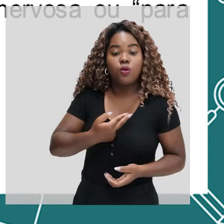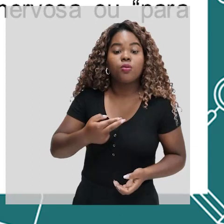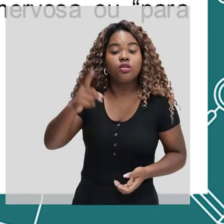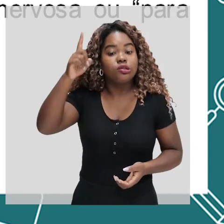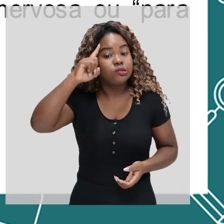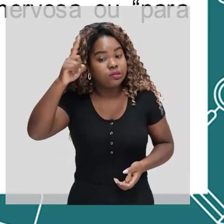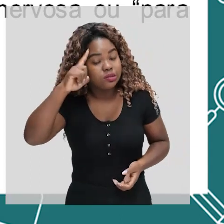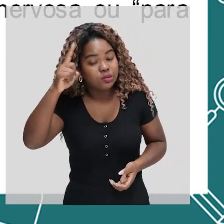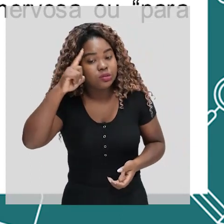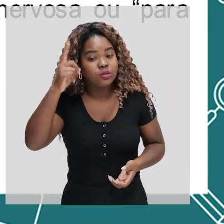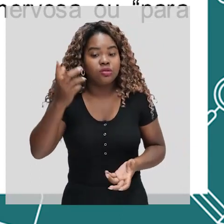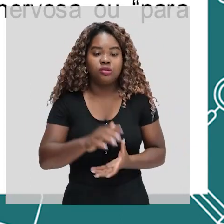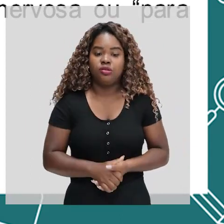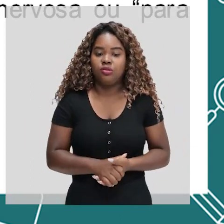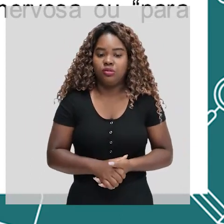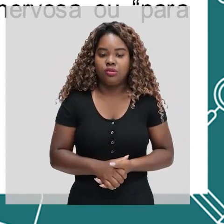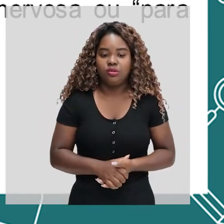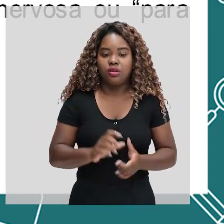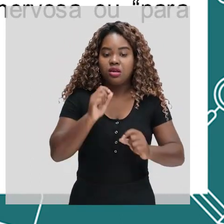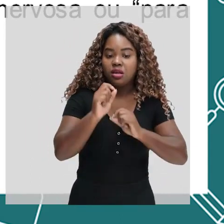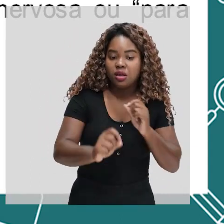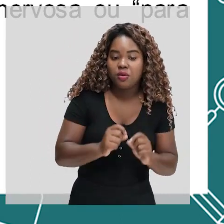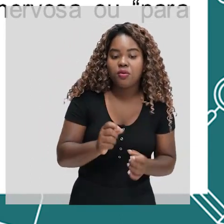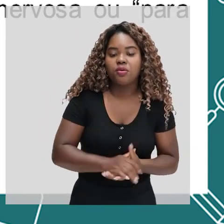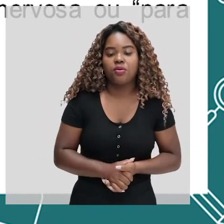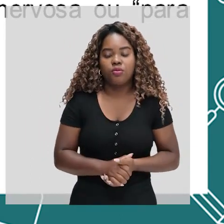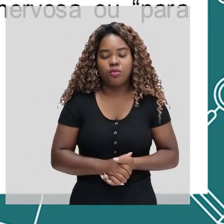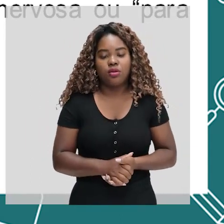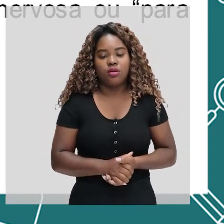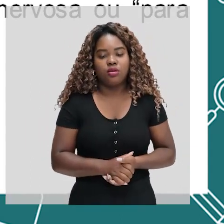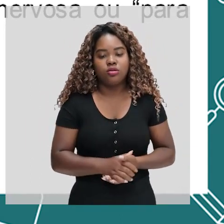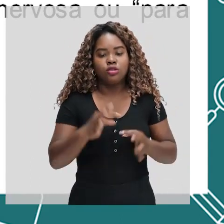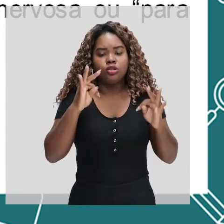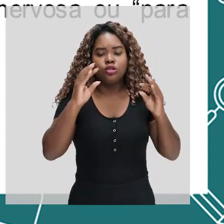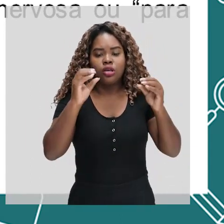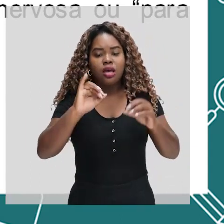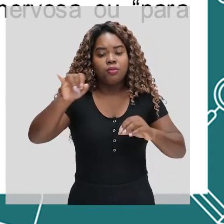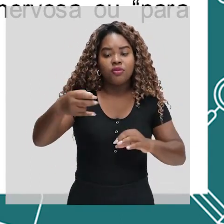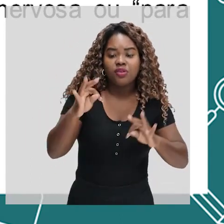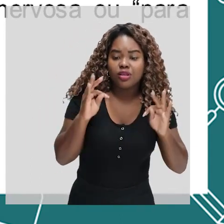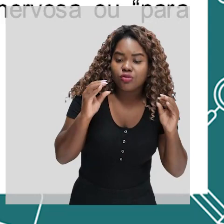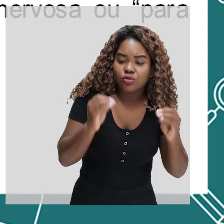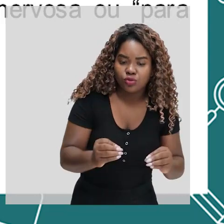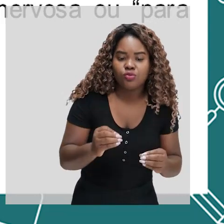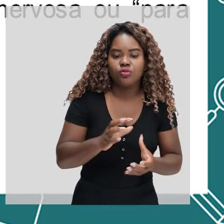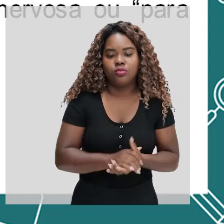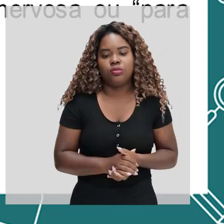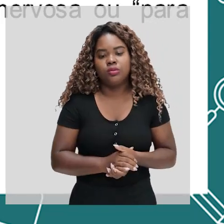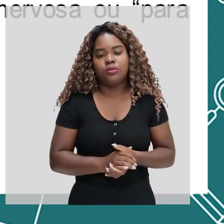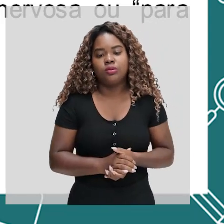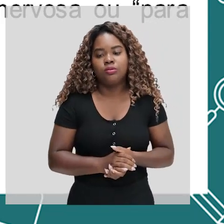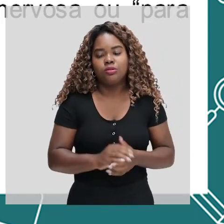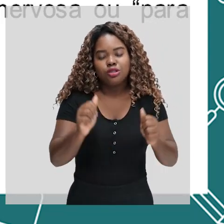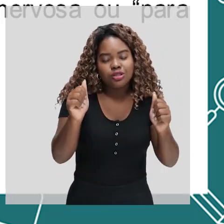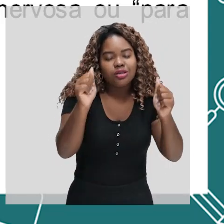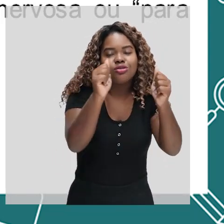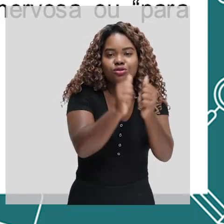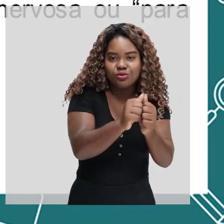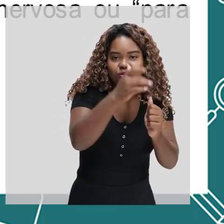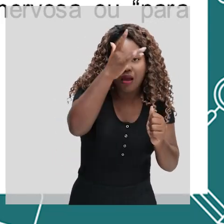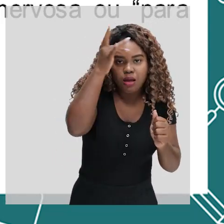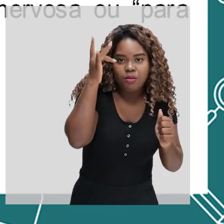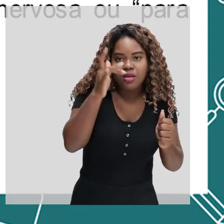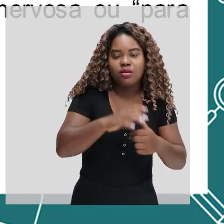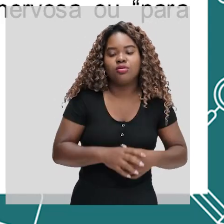nos dias de hoje é o que olha só é fazer tudo de tudo uma oportunidade para estar do lado do outro